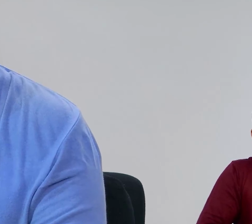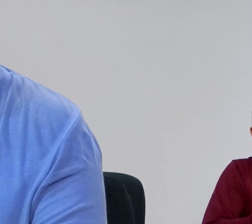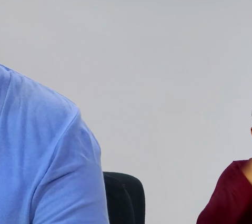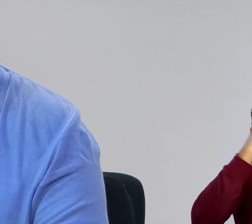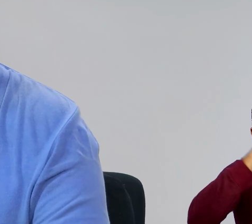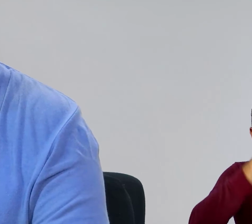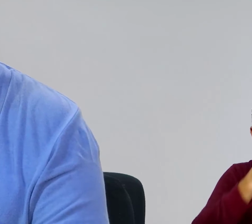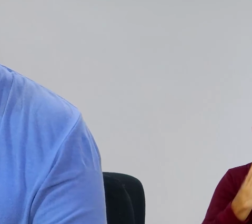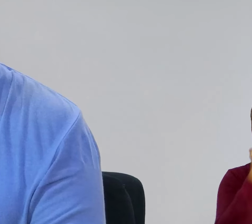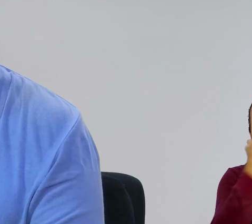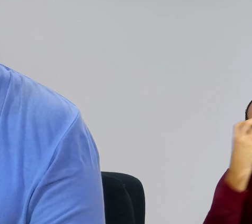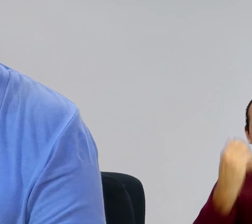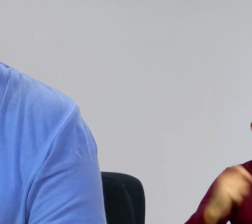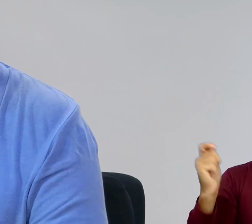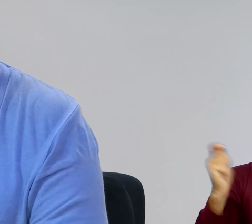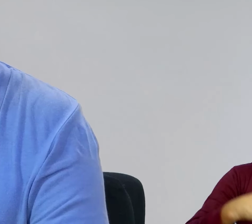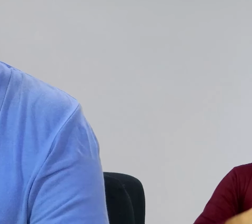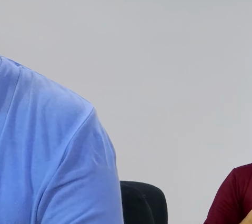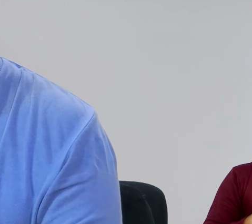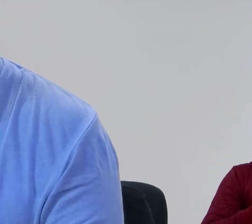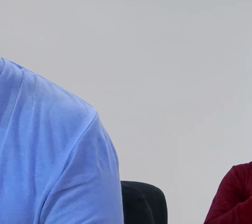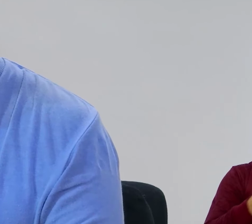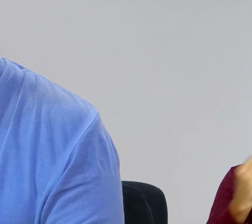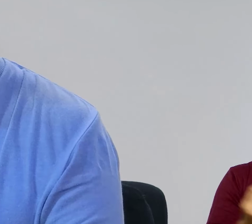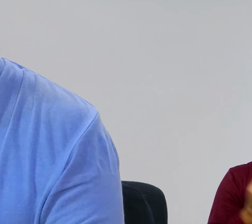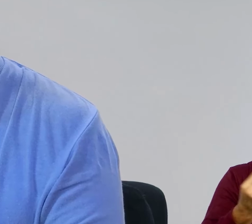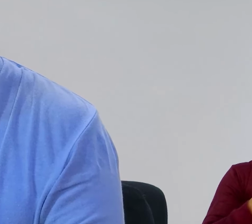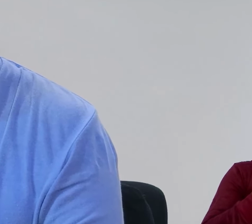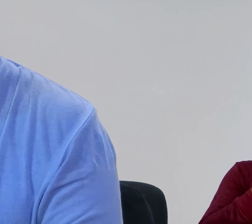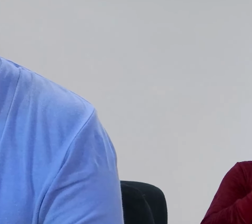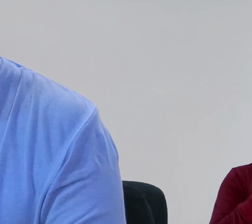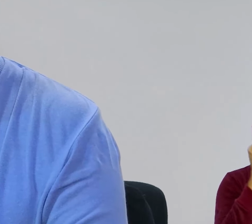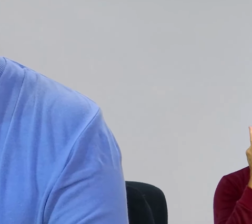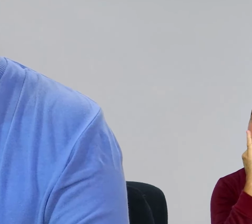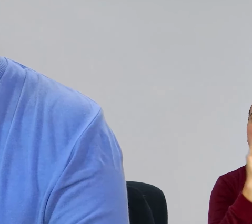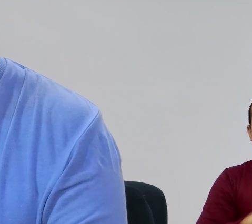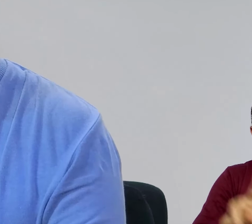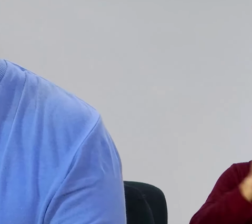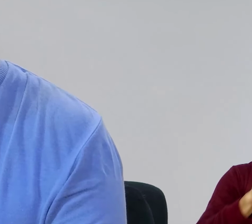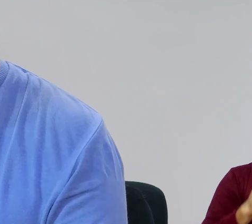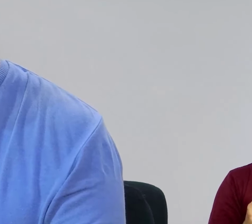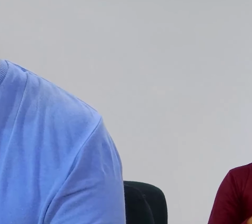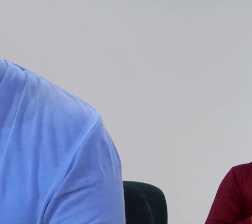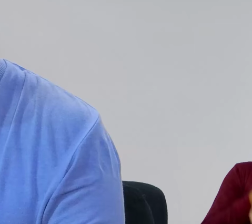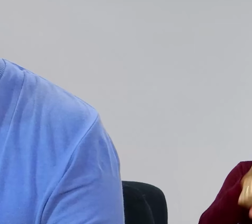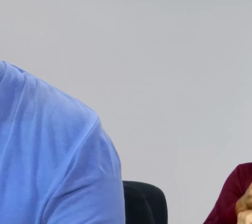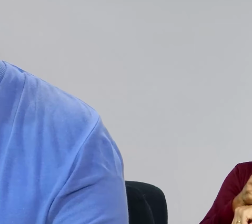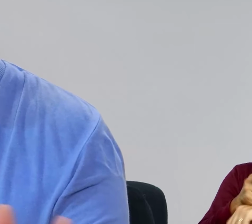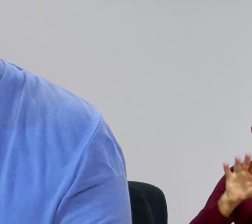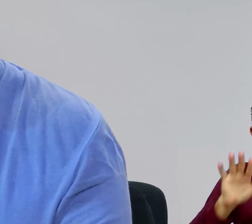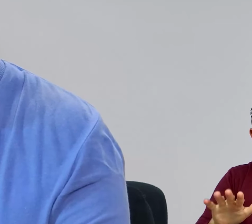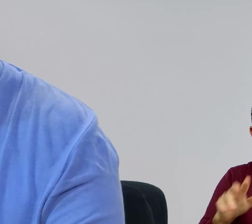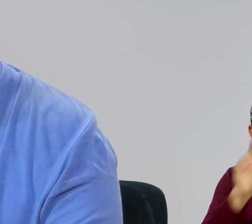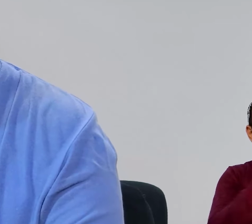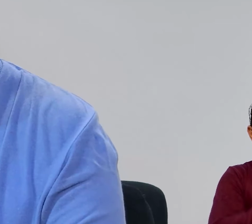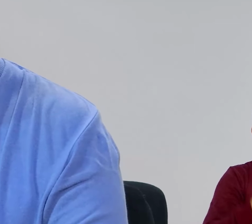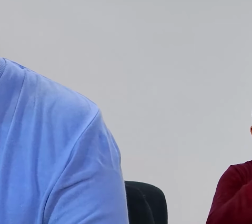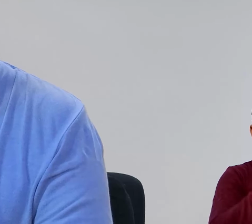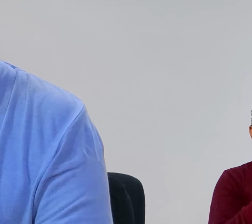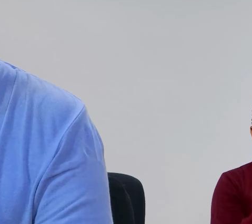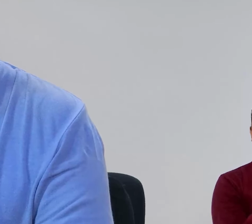e contem histórias ainda mais interessantes. Para facilitar, vamos começar com exemplos utilizando câmera fixa e cenários